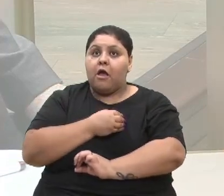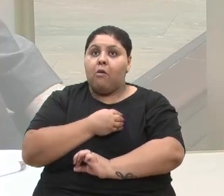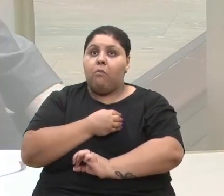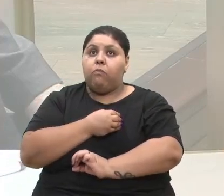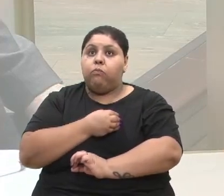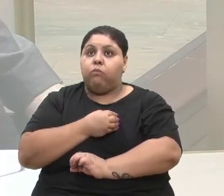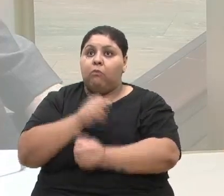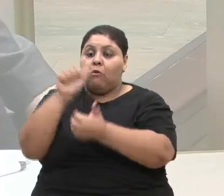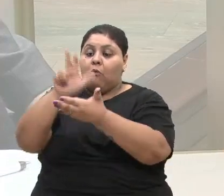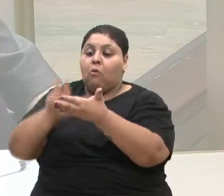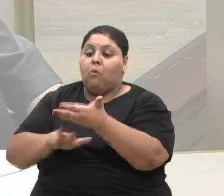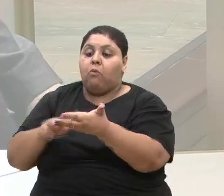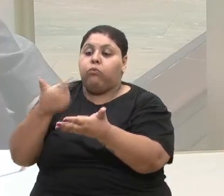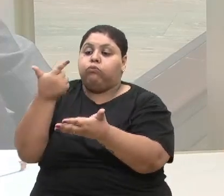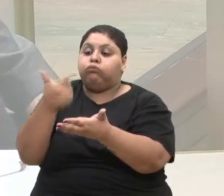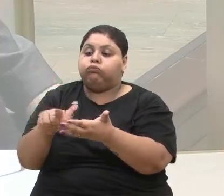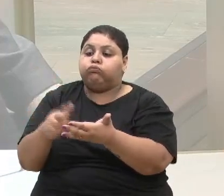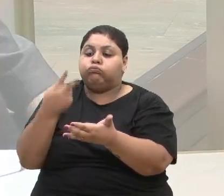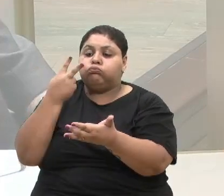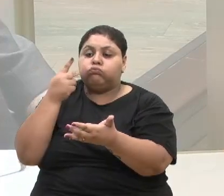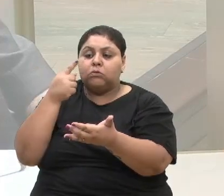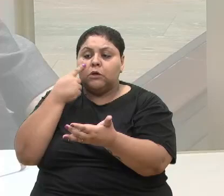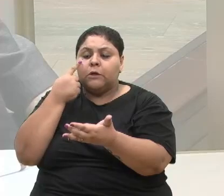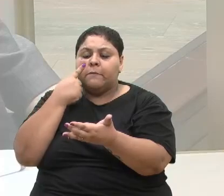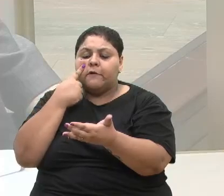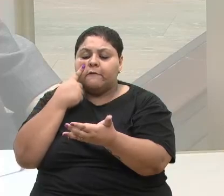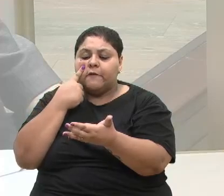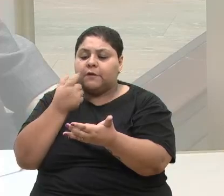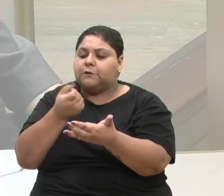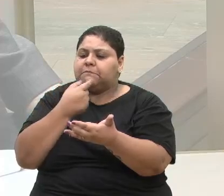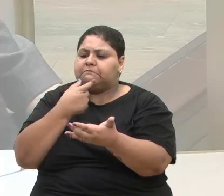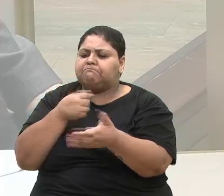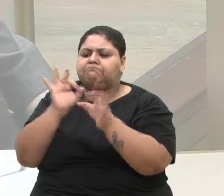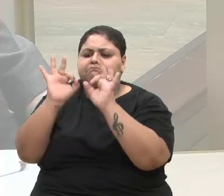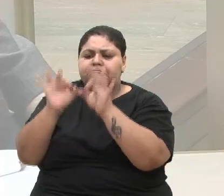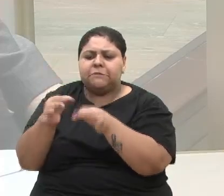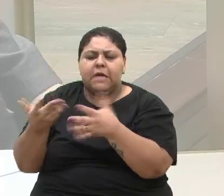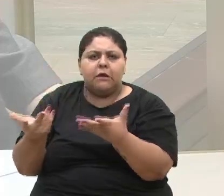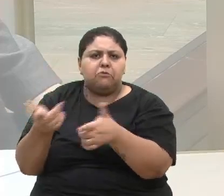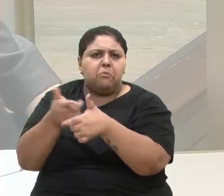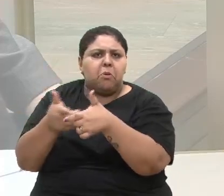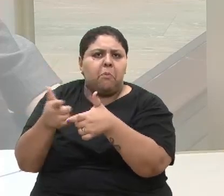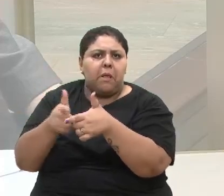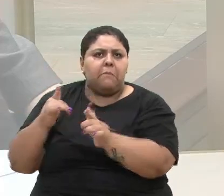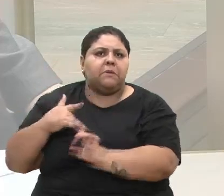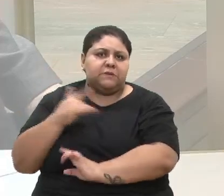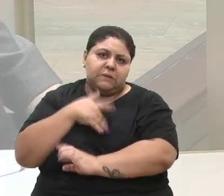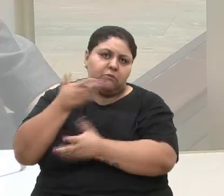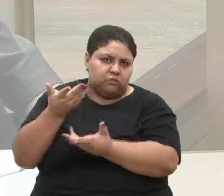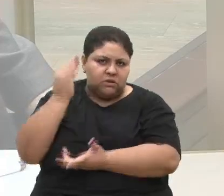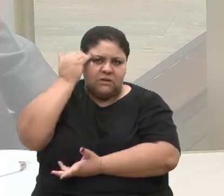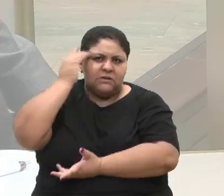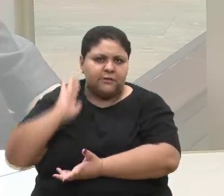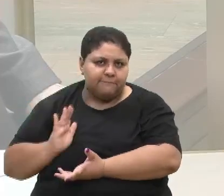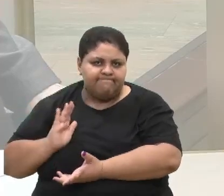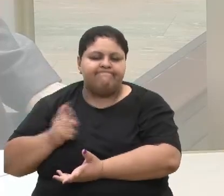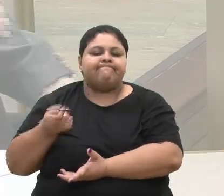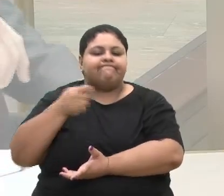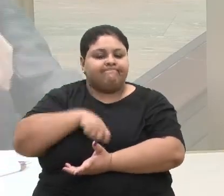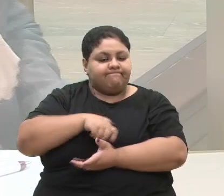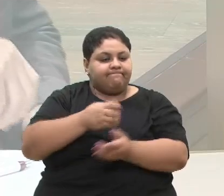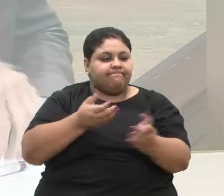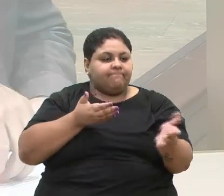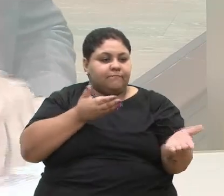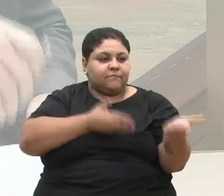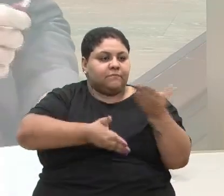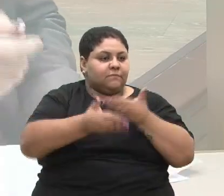reavaliar o paciente para ver se aquela medicação está dando algum efeito colateral. Então, é necessária a consulta. Por isso que não tem